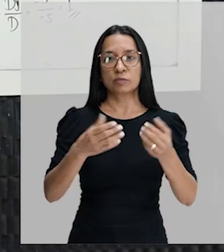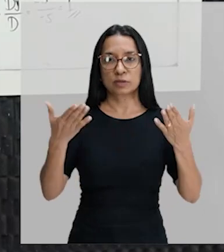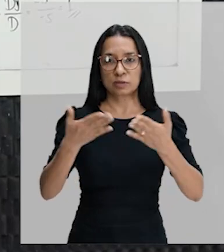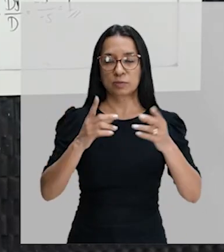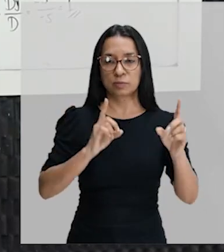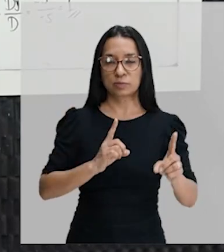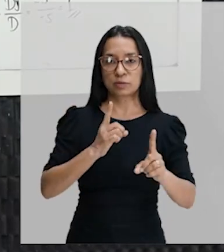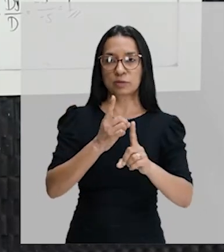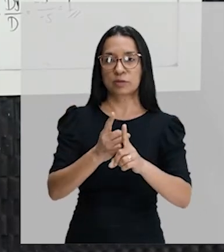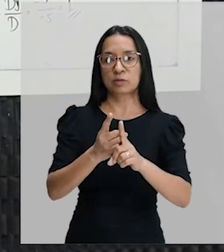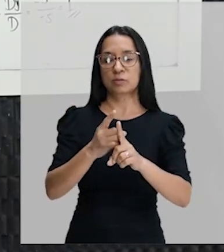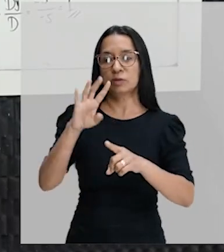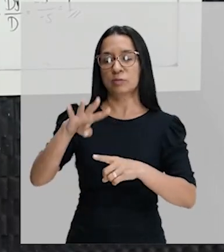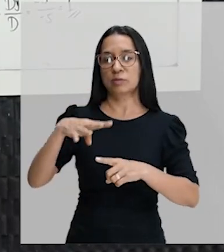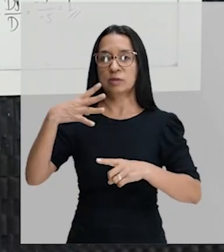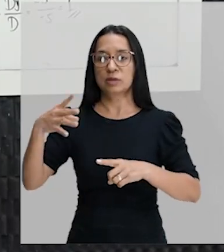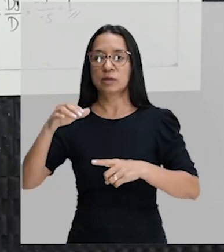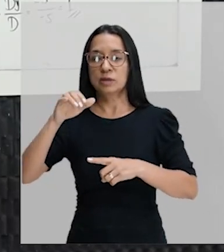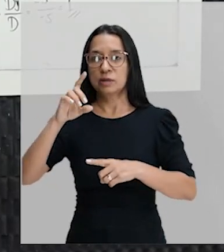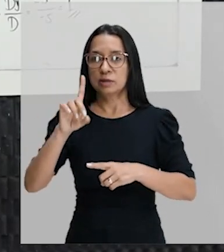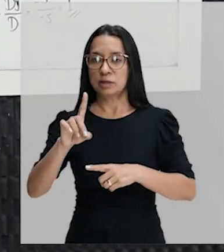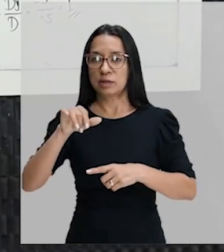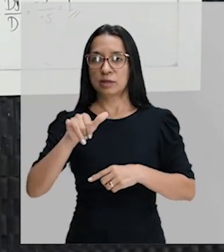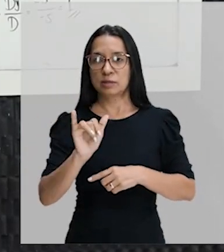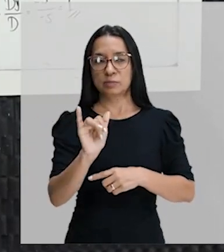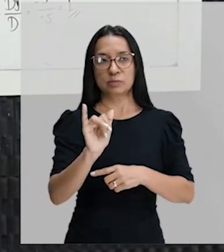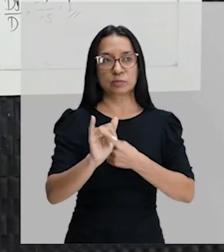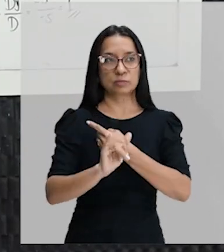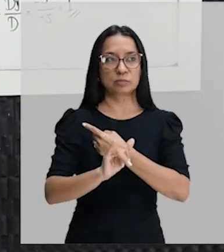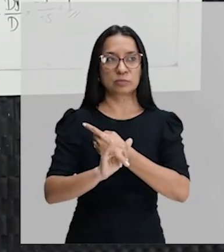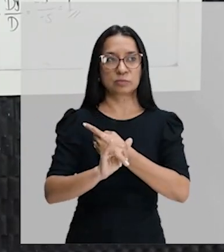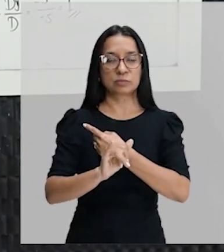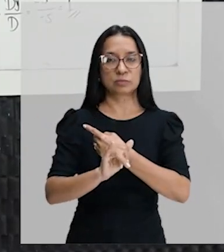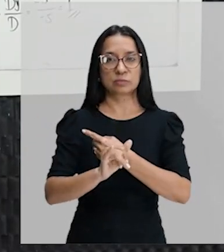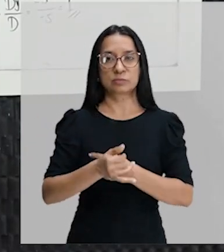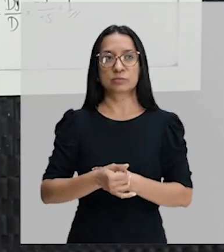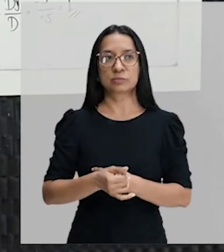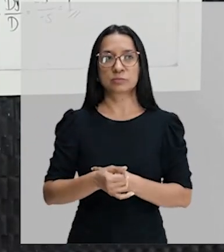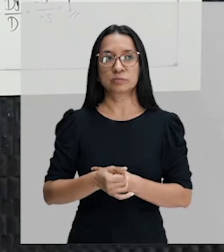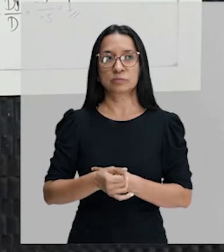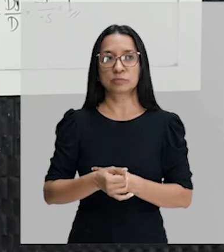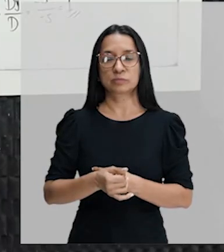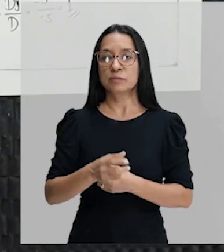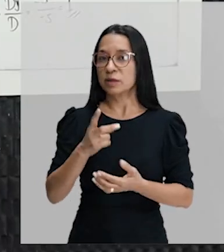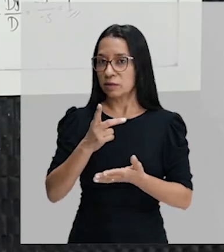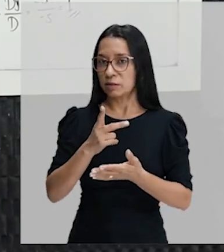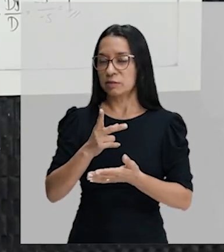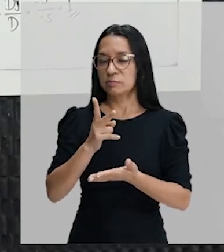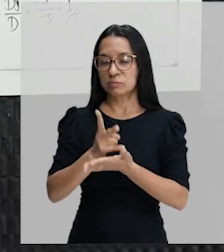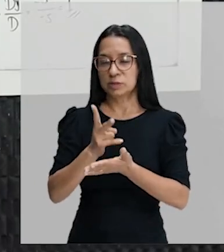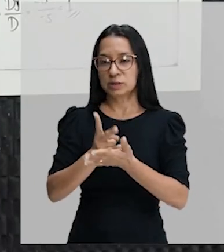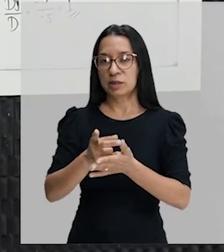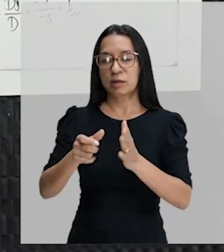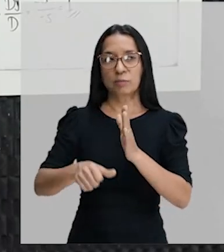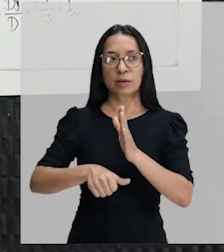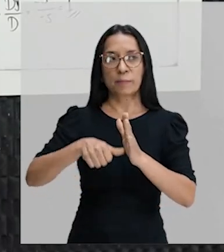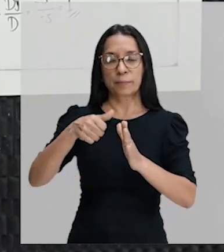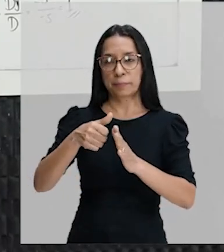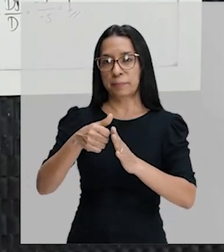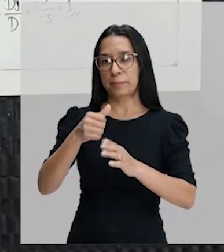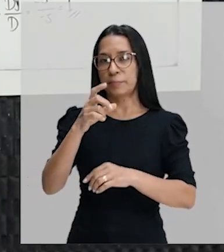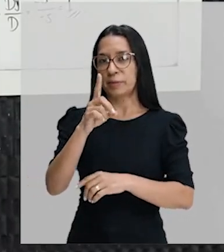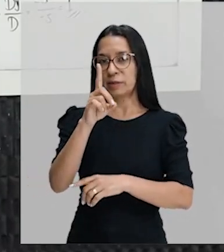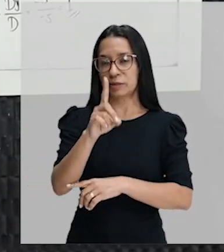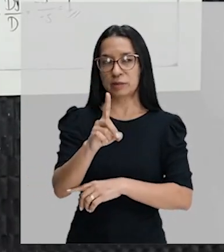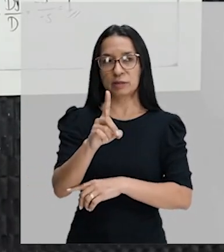para encontrar a matriz dy? O que é que você faz? Galera, essa matriz sempre essa aqui é de referência. Tá? Veja que